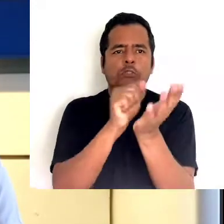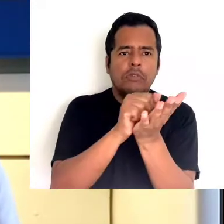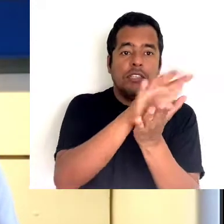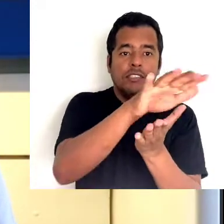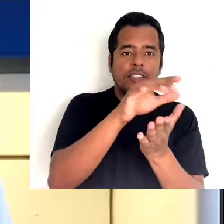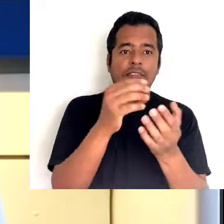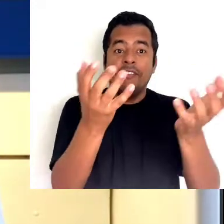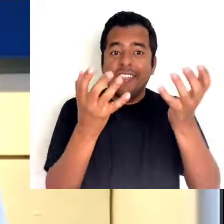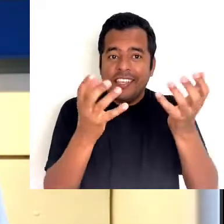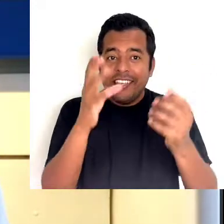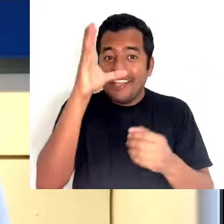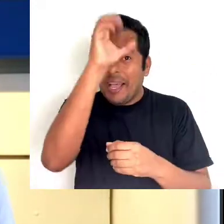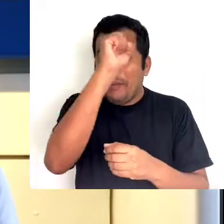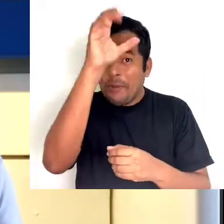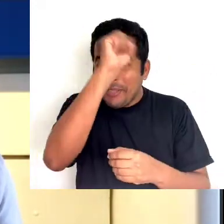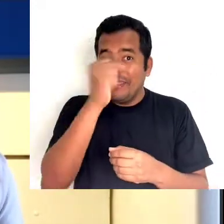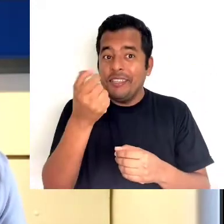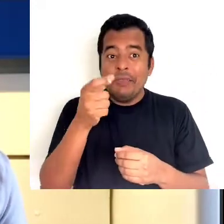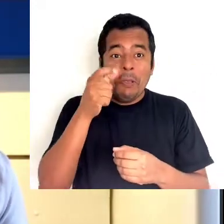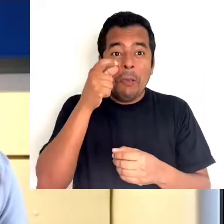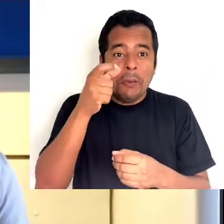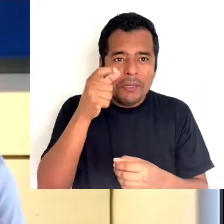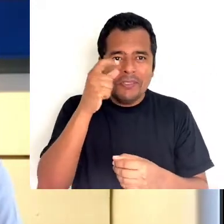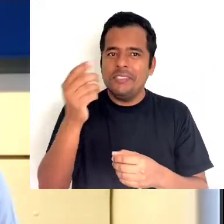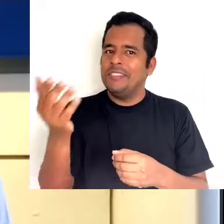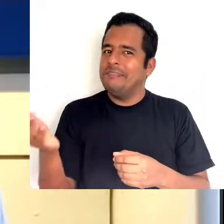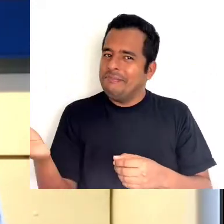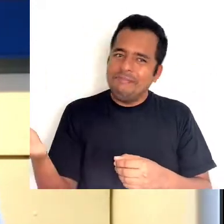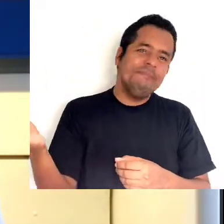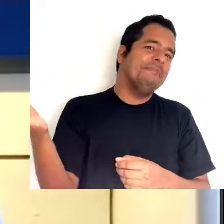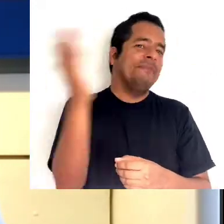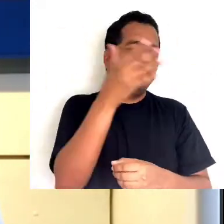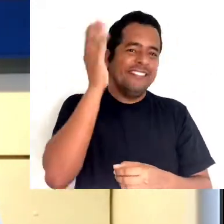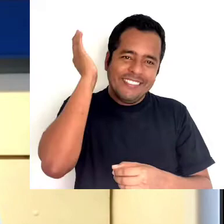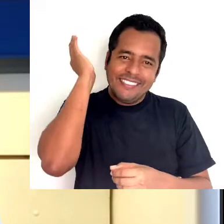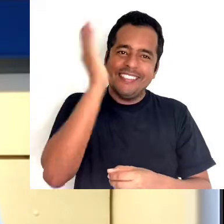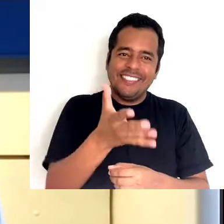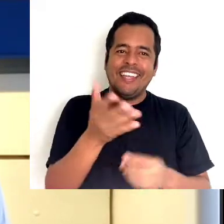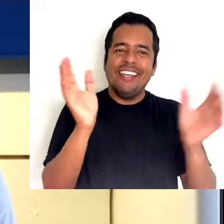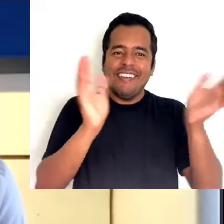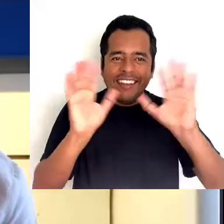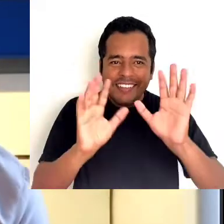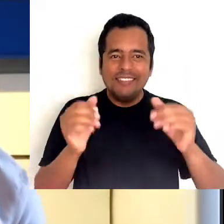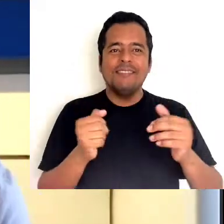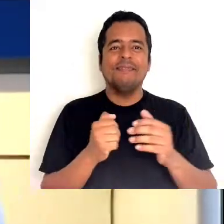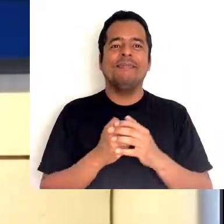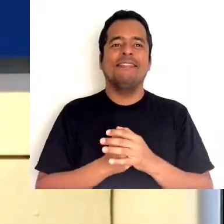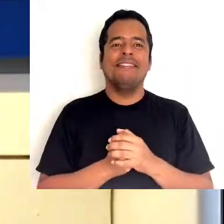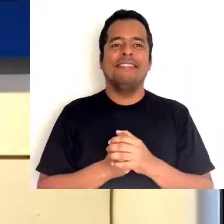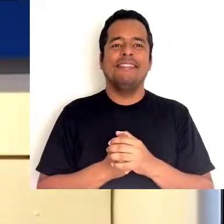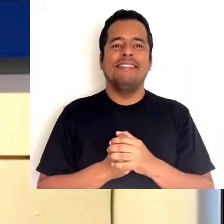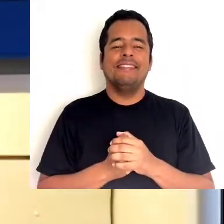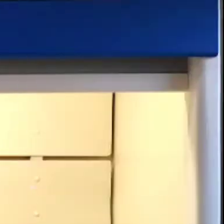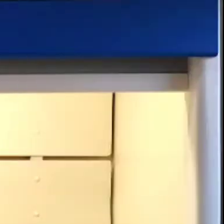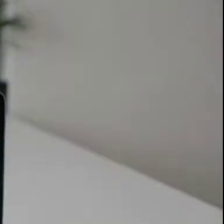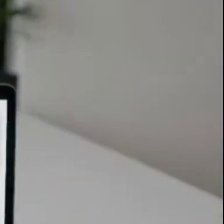eliminação. Querem aprender? Então fiquem ligados, chama a vinheta e nós voltamos já. Valeu!